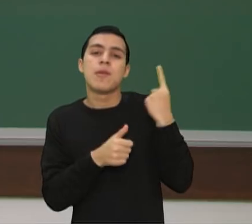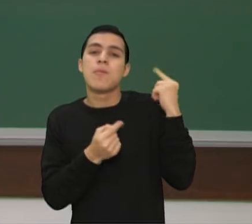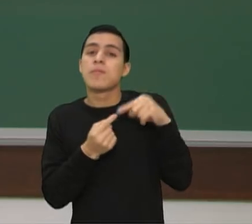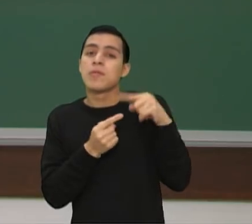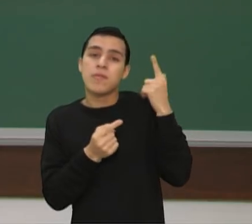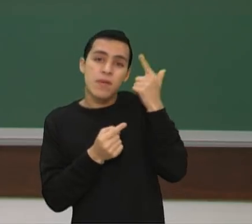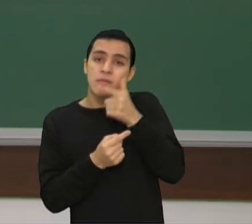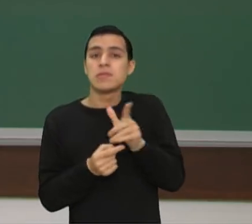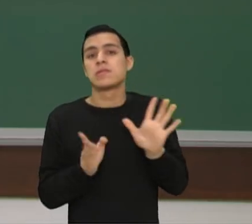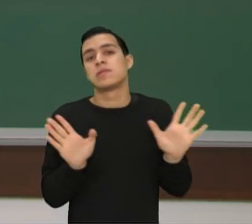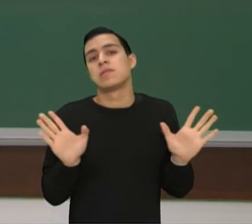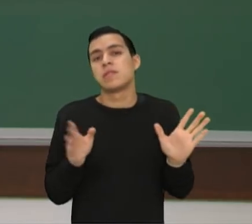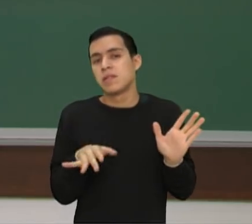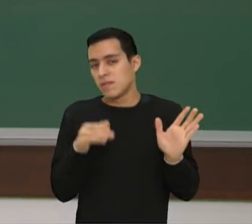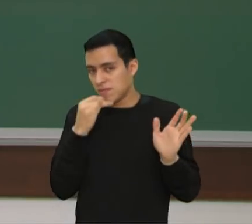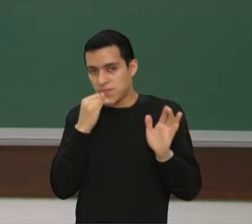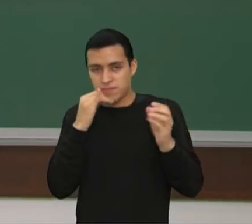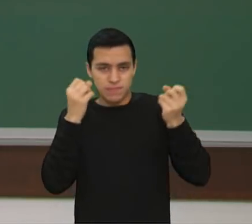assim, explicando,